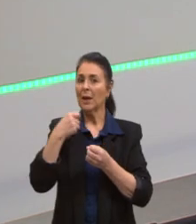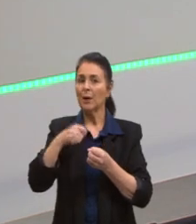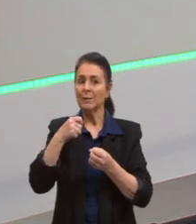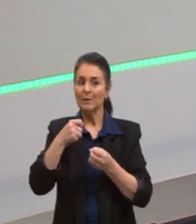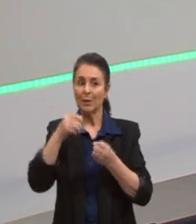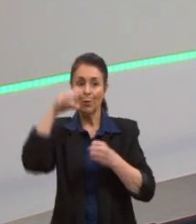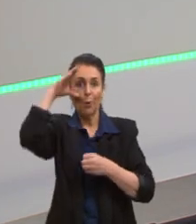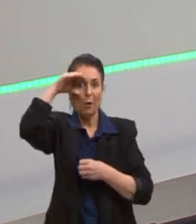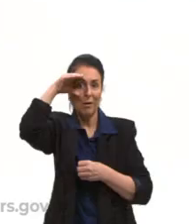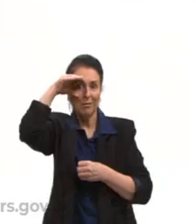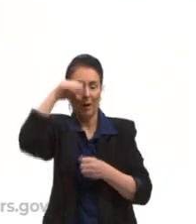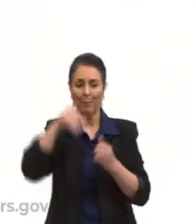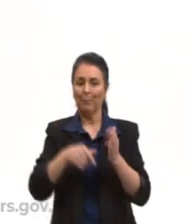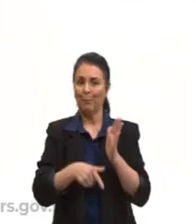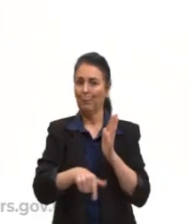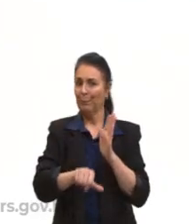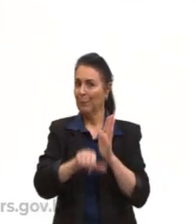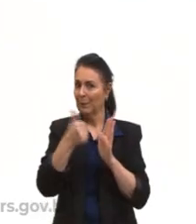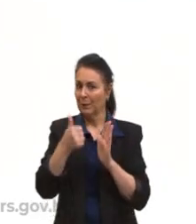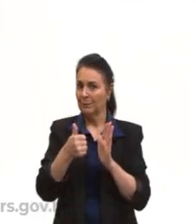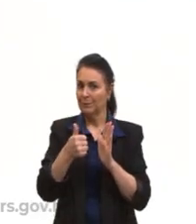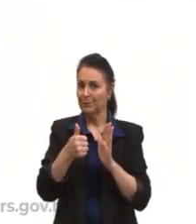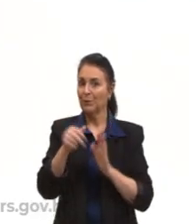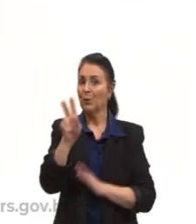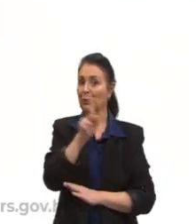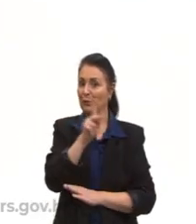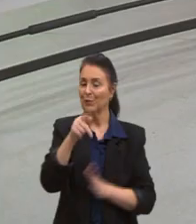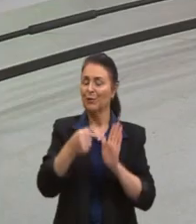uma prediction Então vou pegar o dicionário